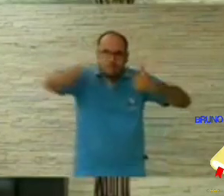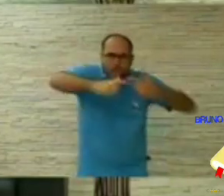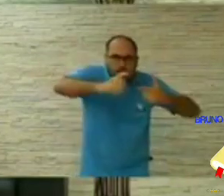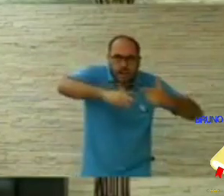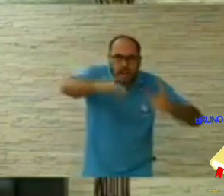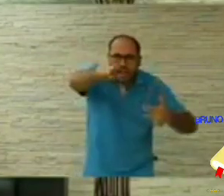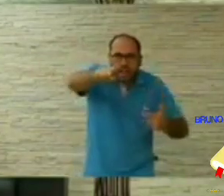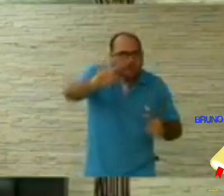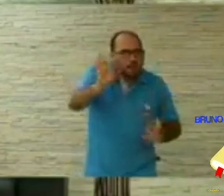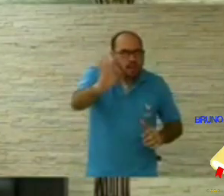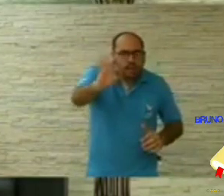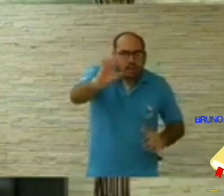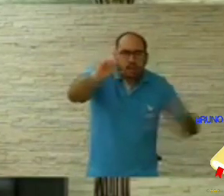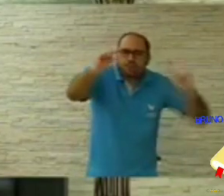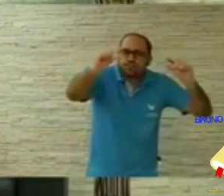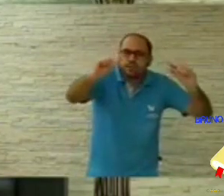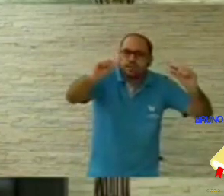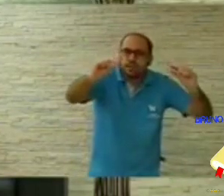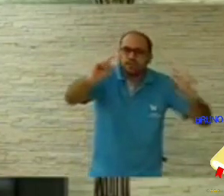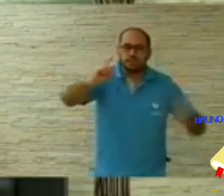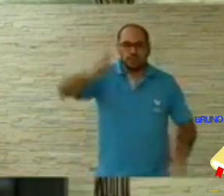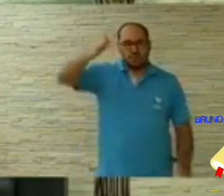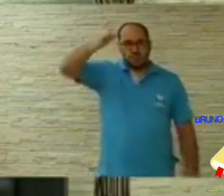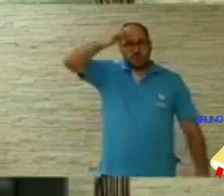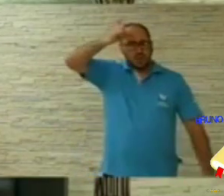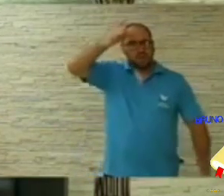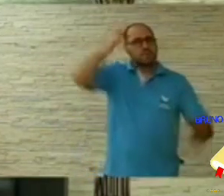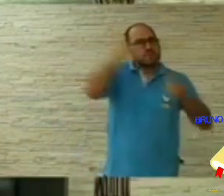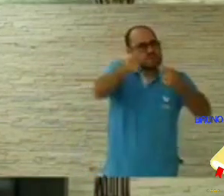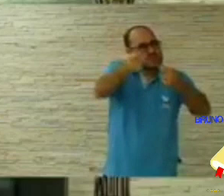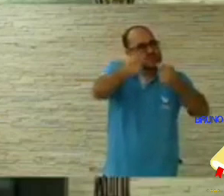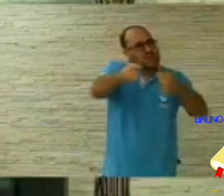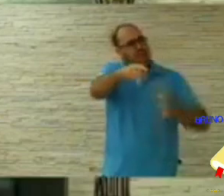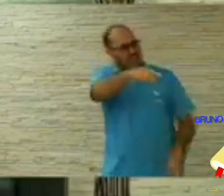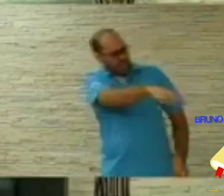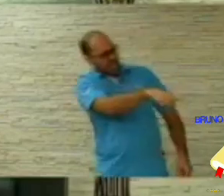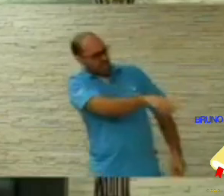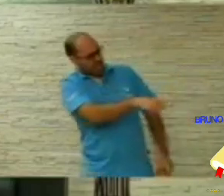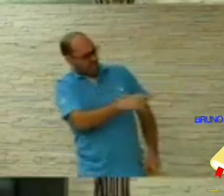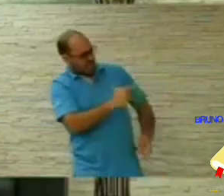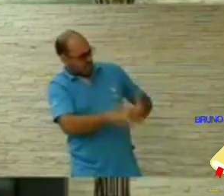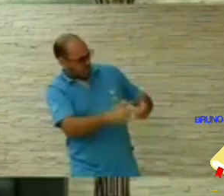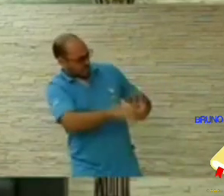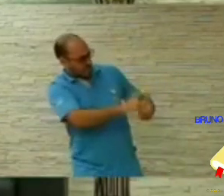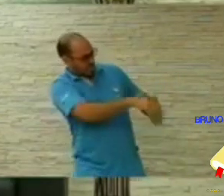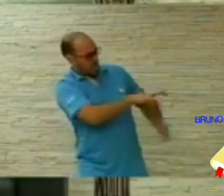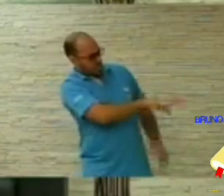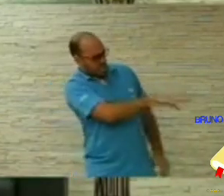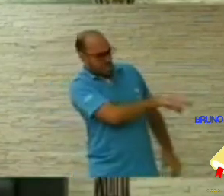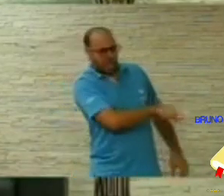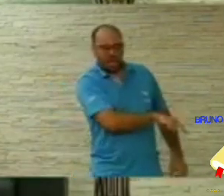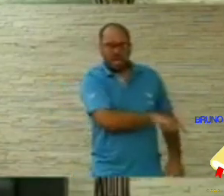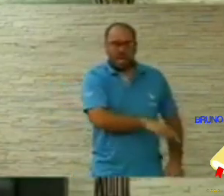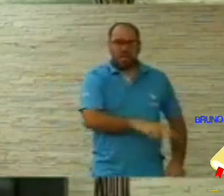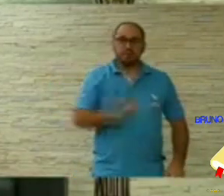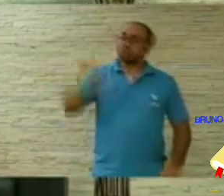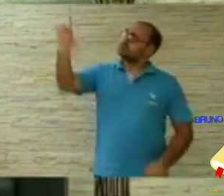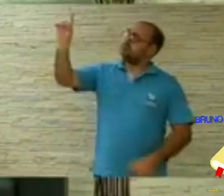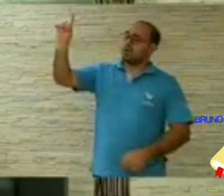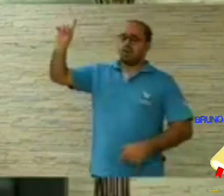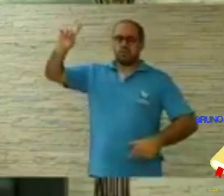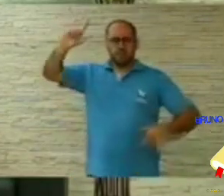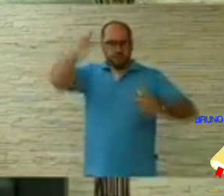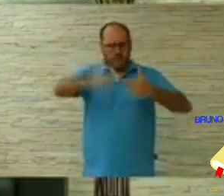diabo, não caia. Deus quebra toda e qualquer maldição em nome de Jesus. É isso que o